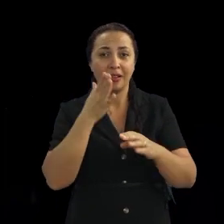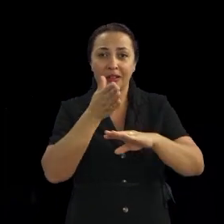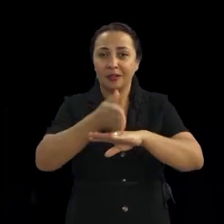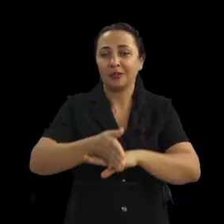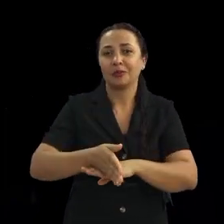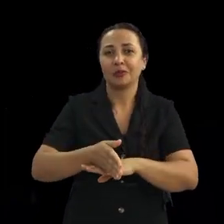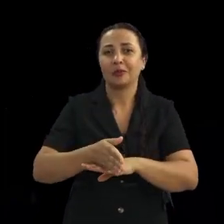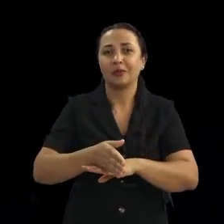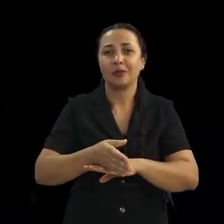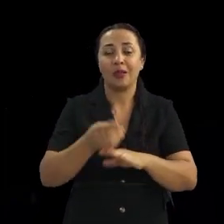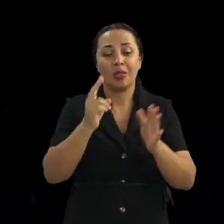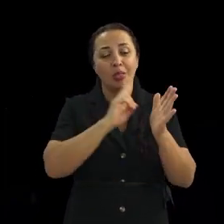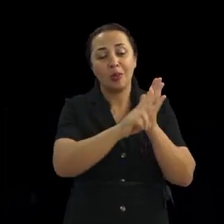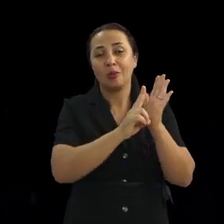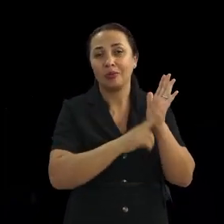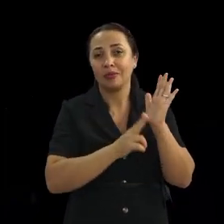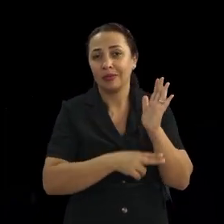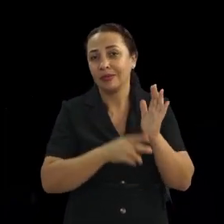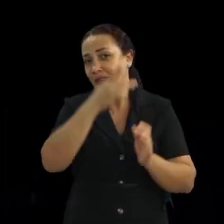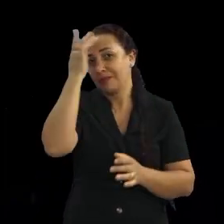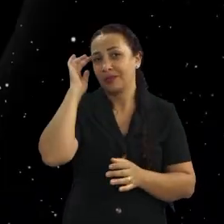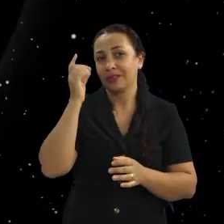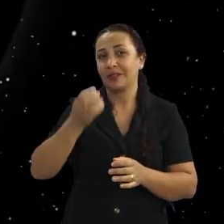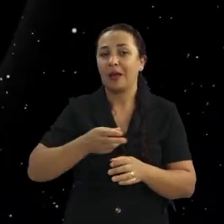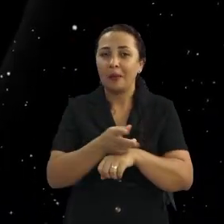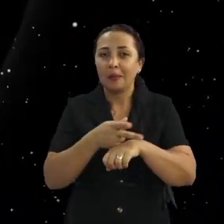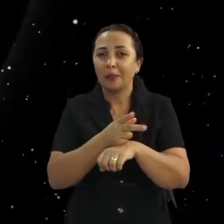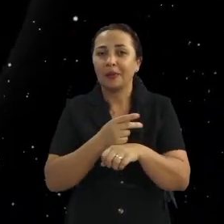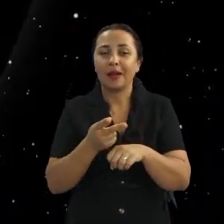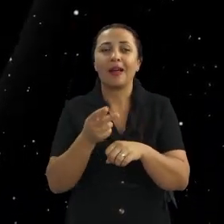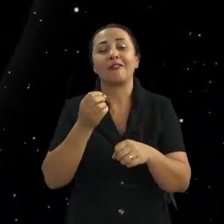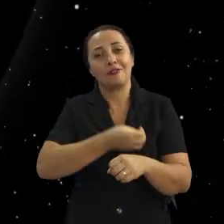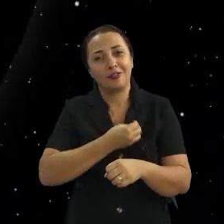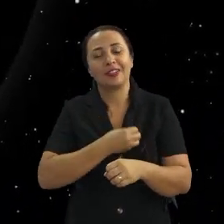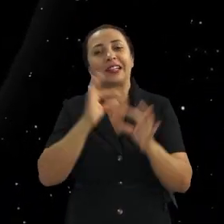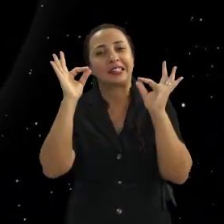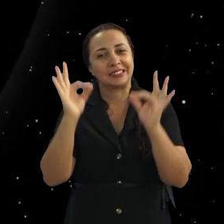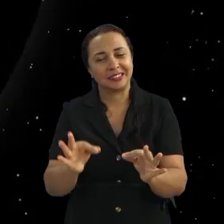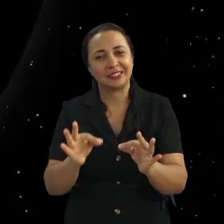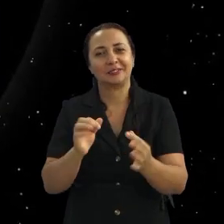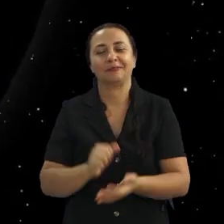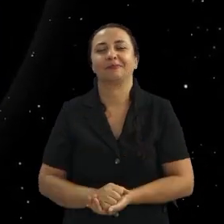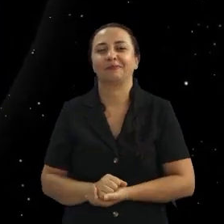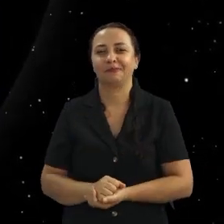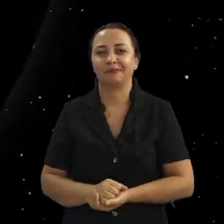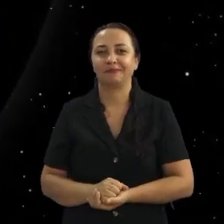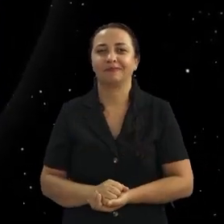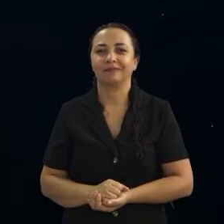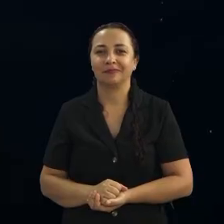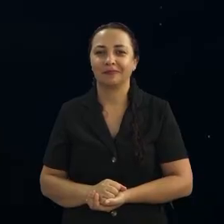automaticamente entrou no catálogo daqueles que as pessoas vão tentar buscar a vida de fato